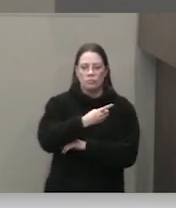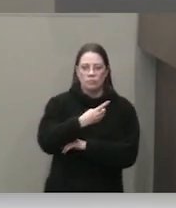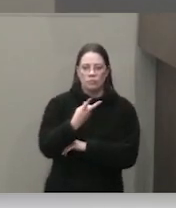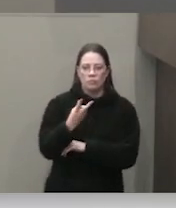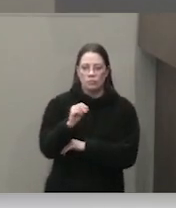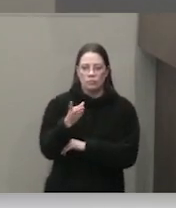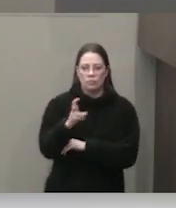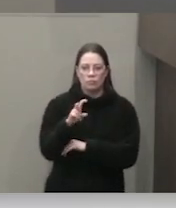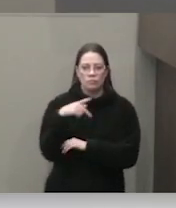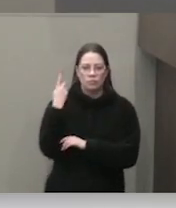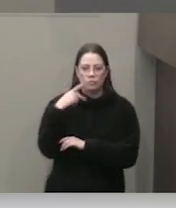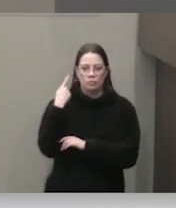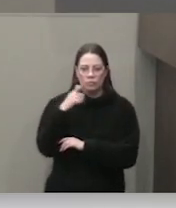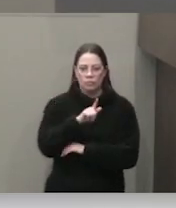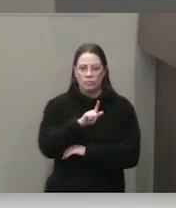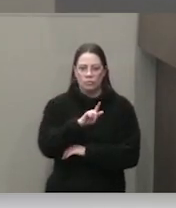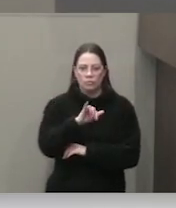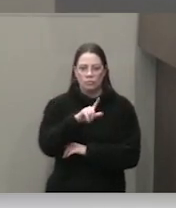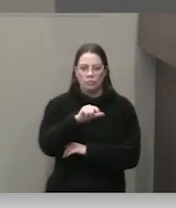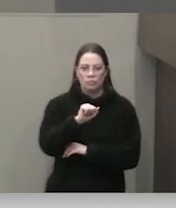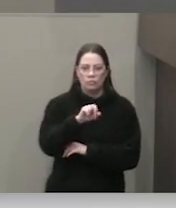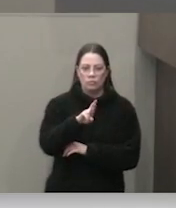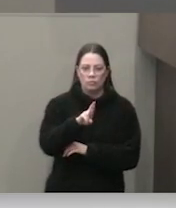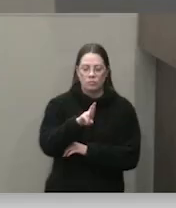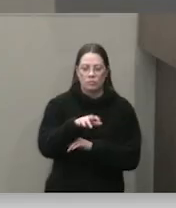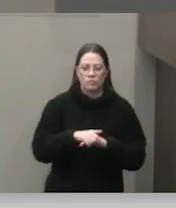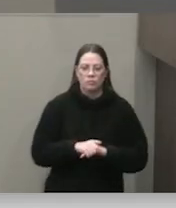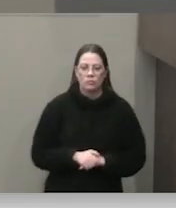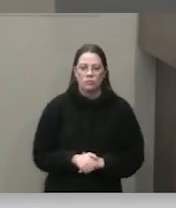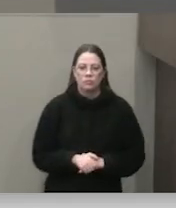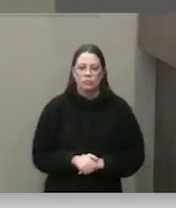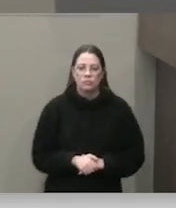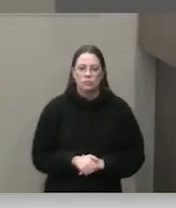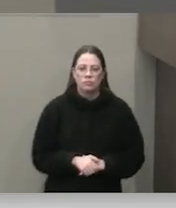01/2025, relator vereador Gilmar Joel Fuga.